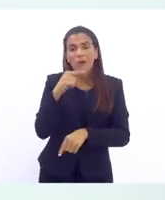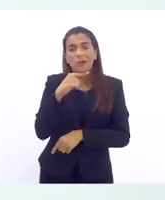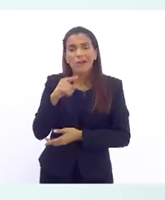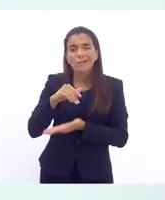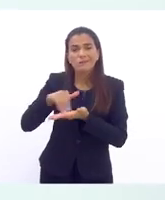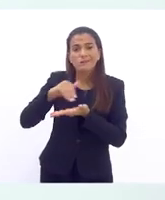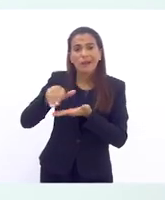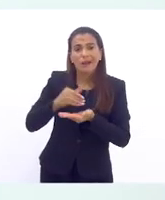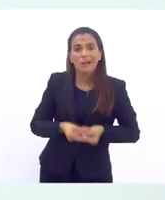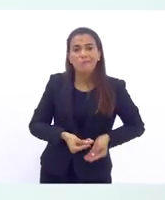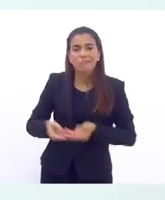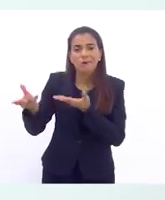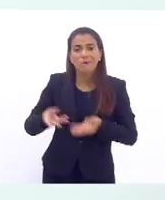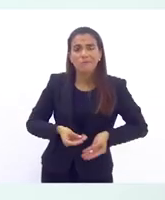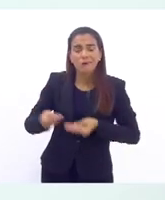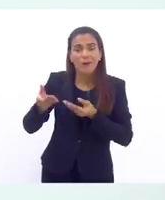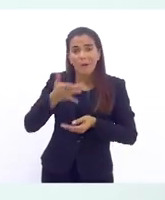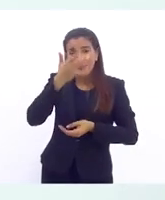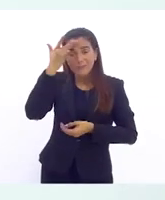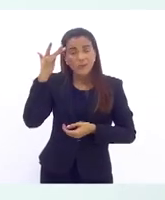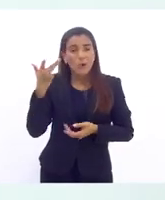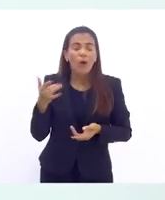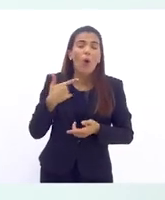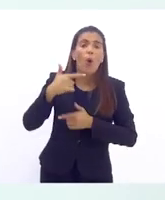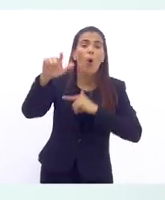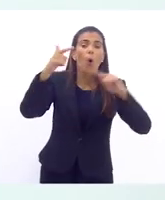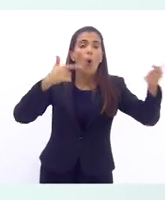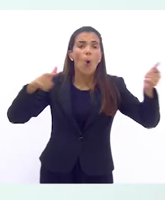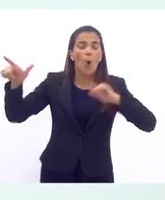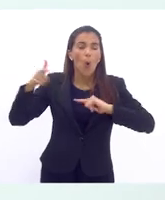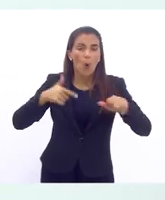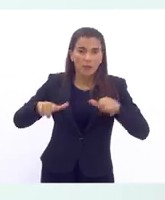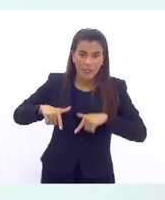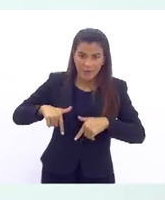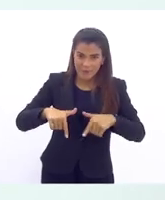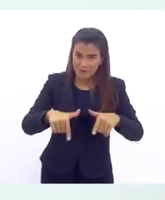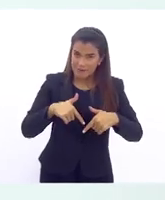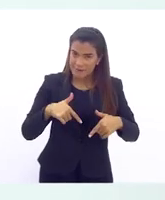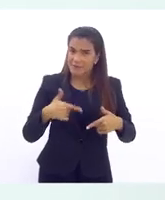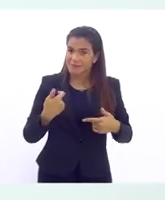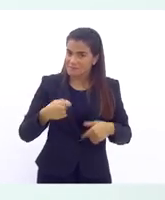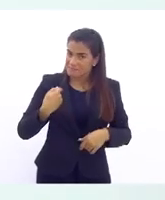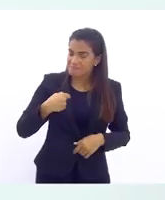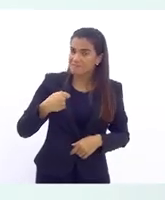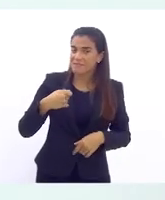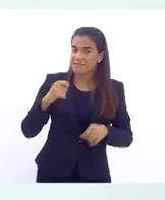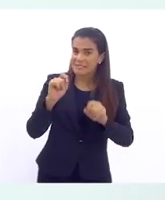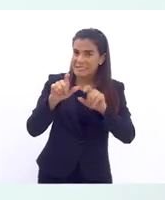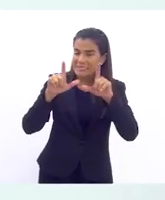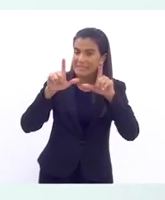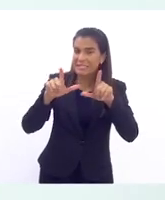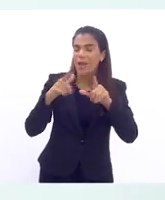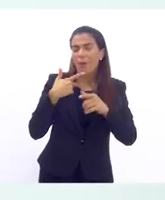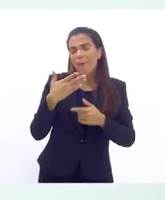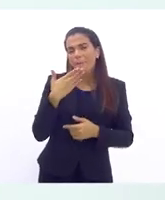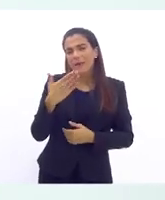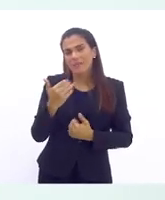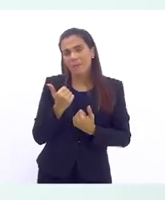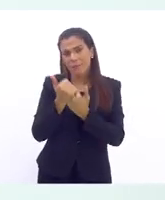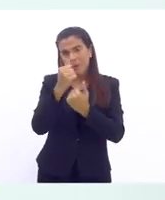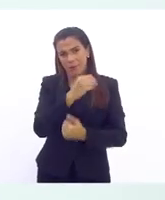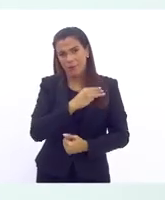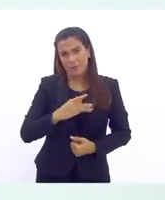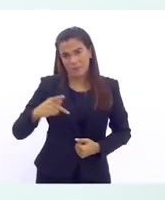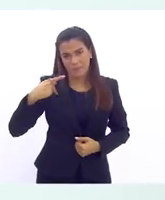Meio Ambiente pessoas que executam outros tipos de trabalho então a gente tem que destacar isso E aí eu peço esse apoio do poder público